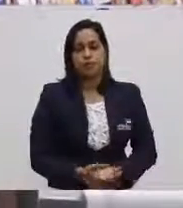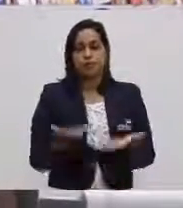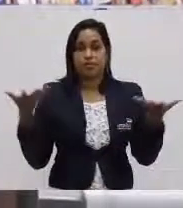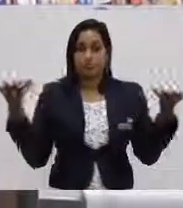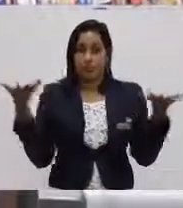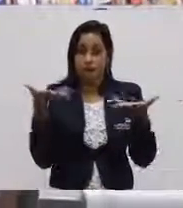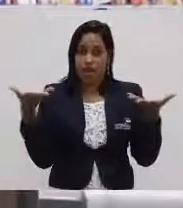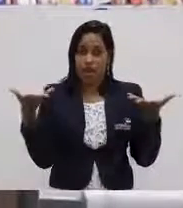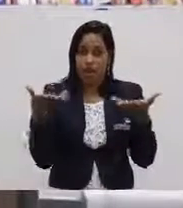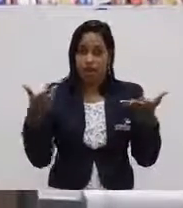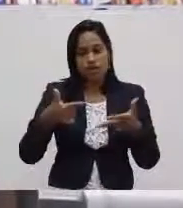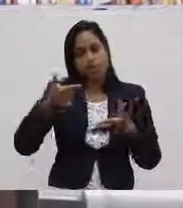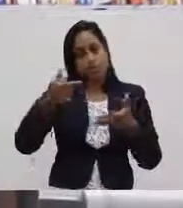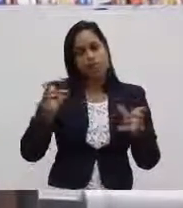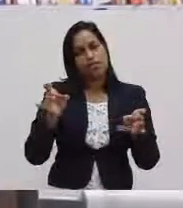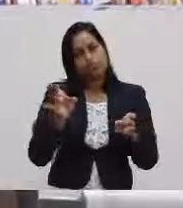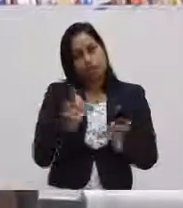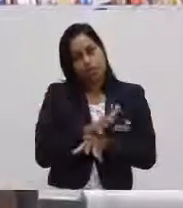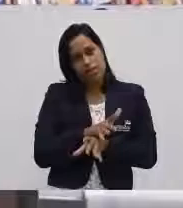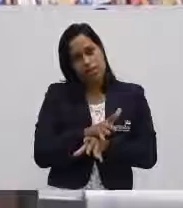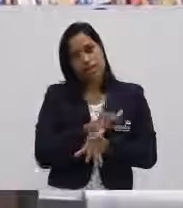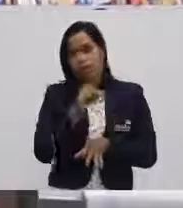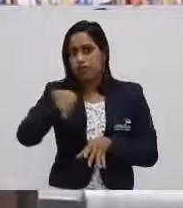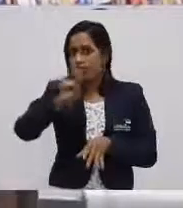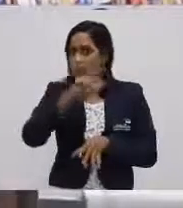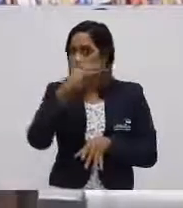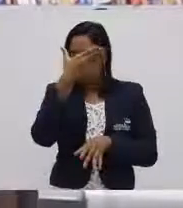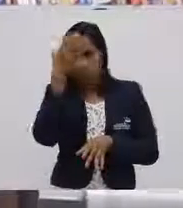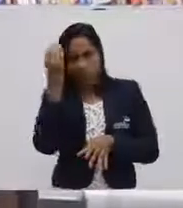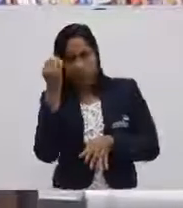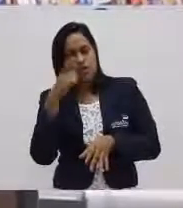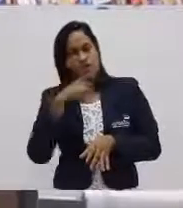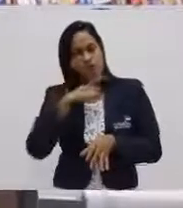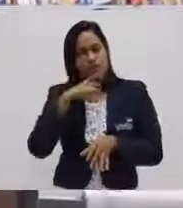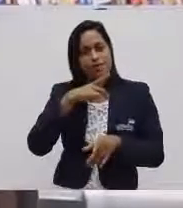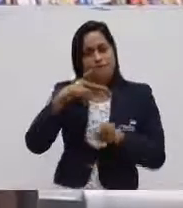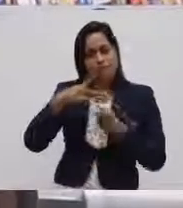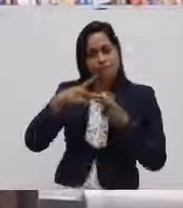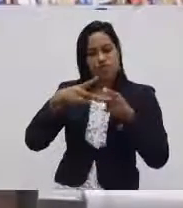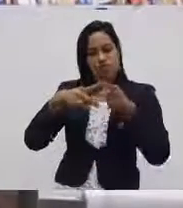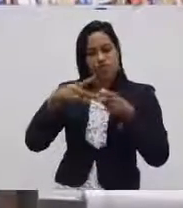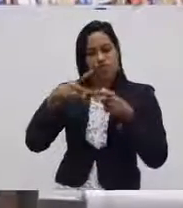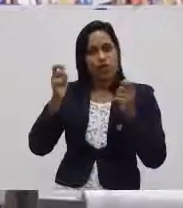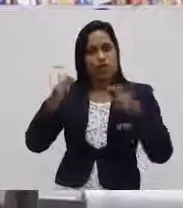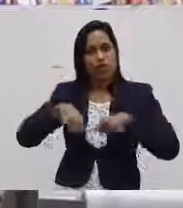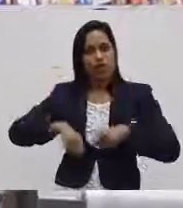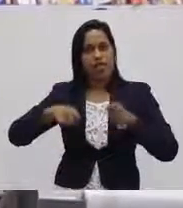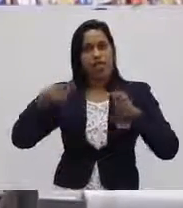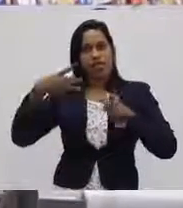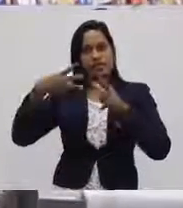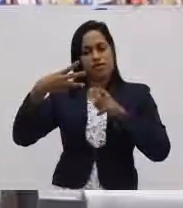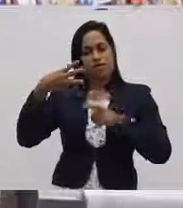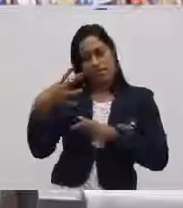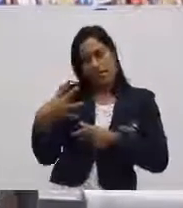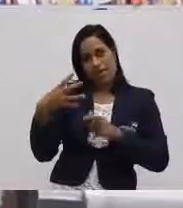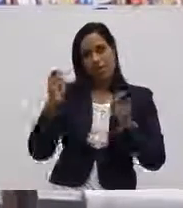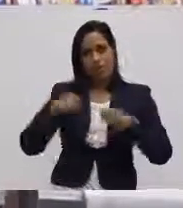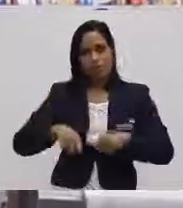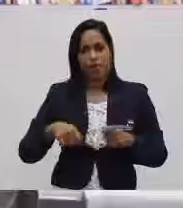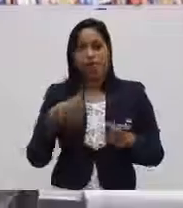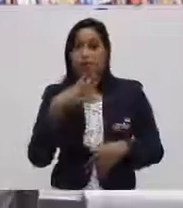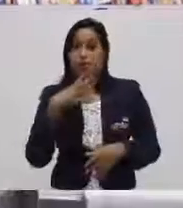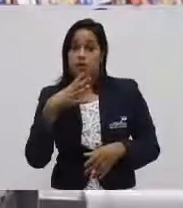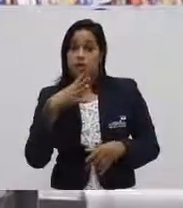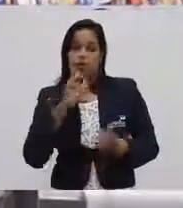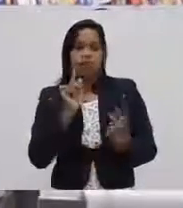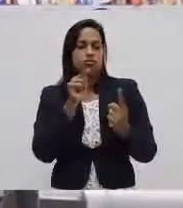Agora nós concluímos a segunda competência, mas não esqueçam que nós temos mais outras duas competências da disciplina de produção: conhecer